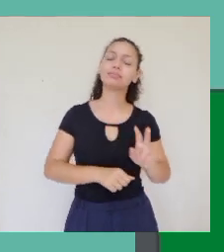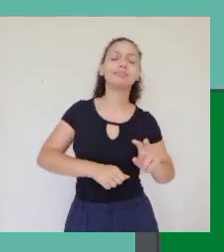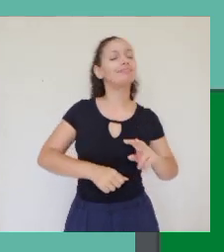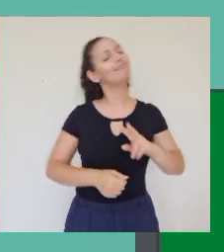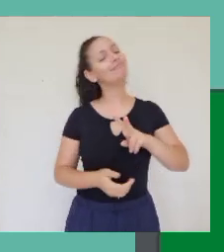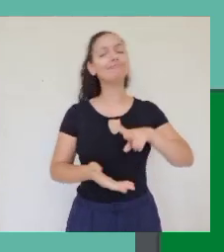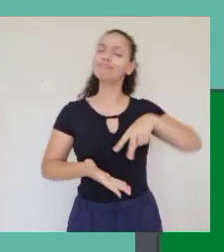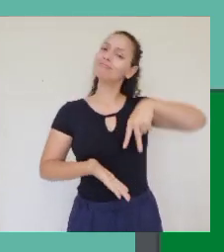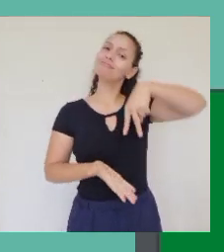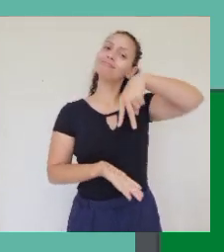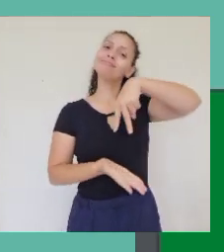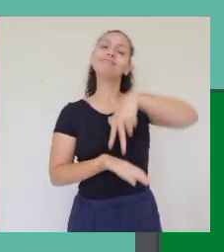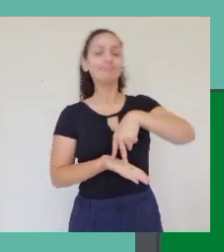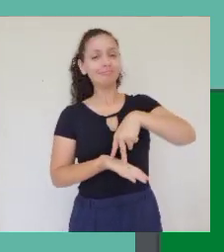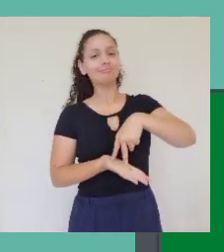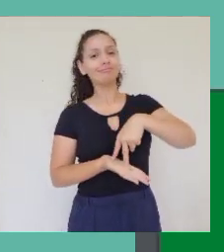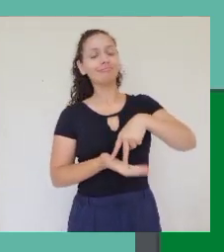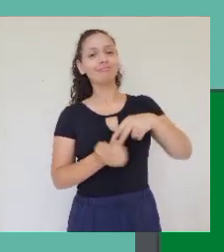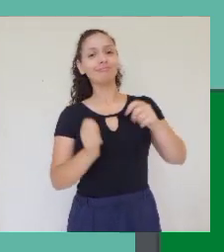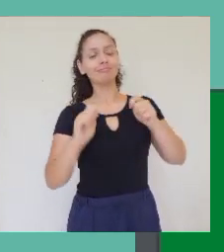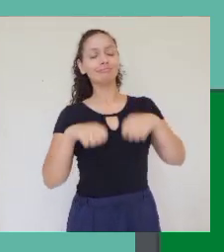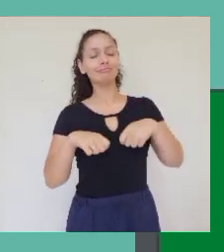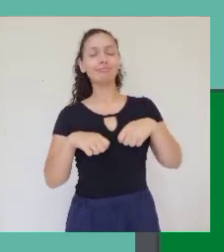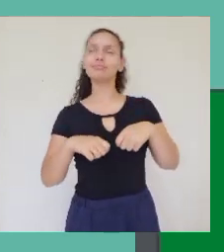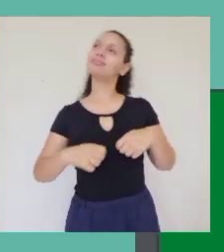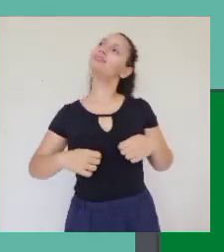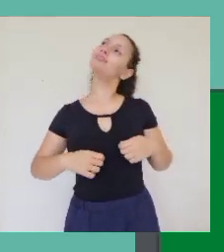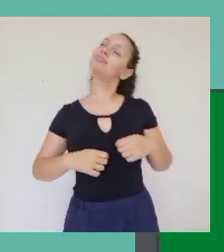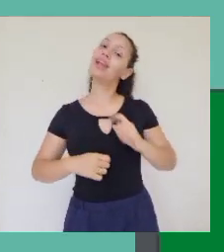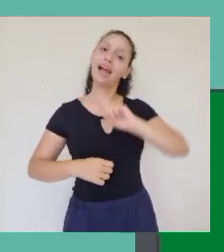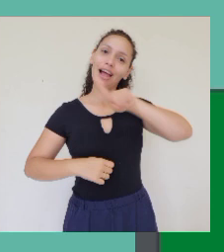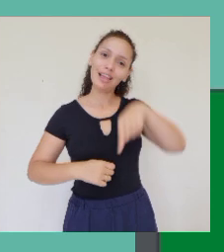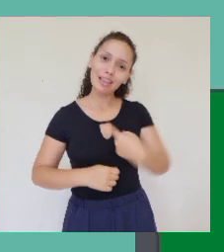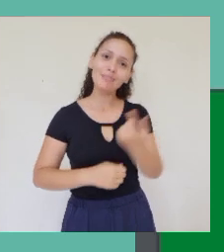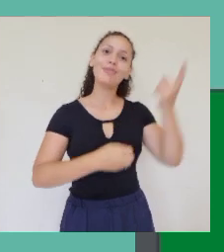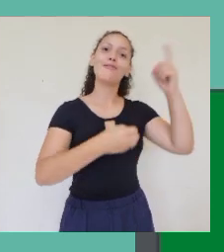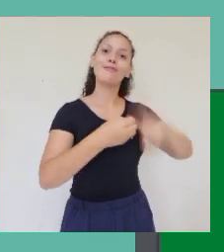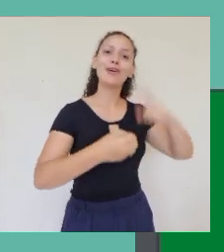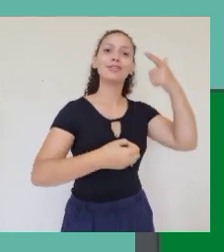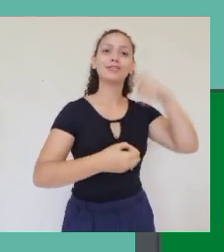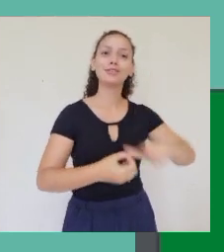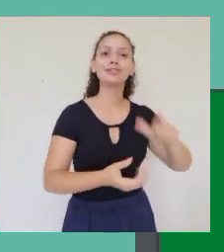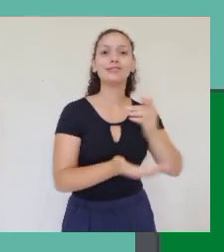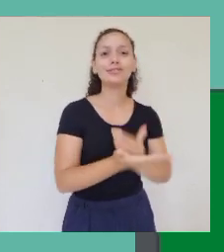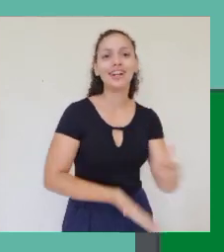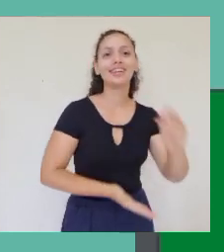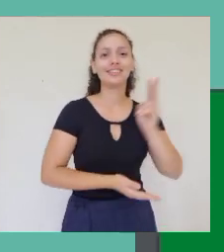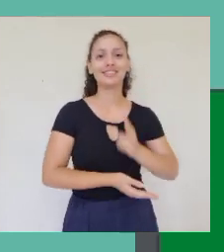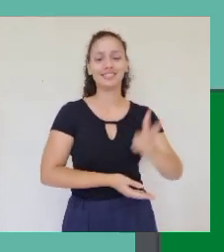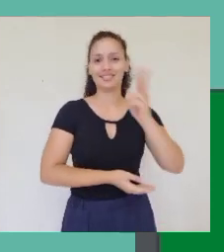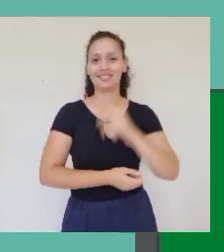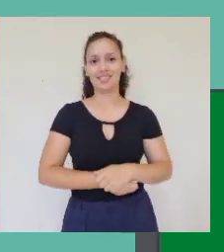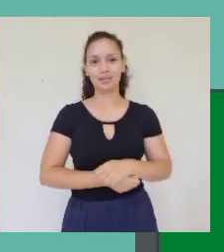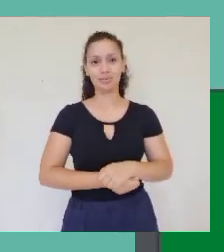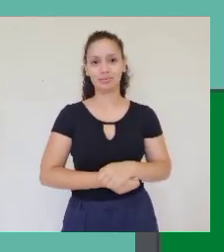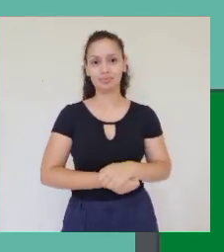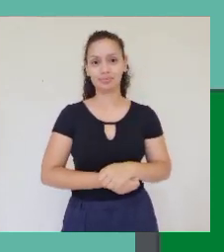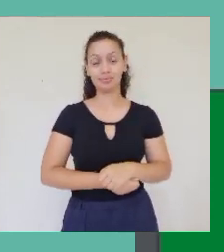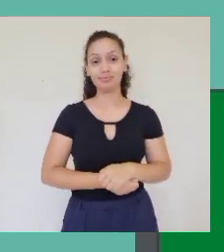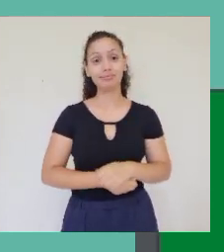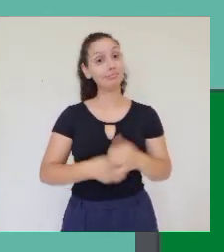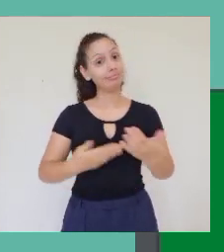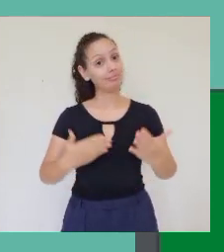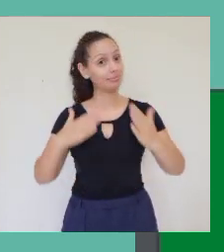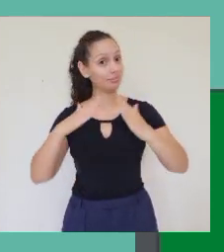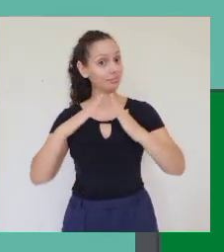aquela tensão muscular e você reinicia tudo isso, tá bom? Então, o home office, né, as recomendações ergonômicas,